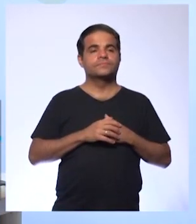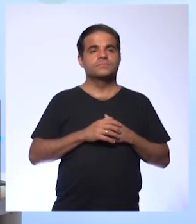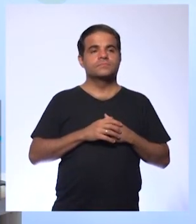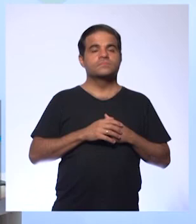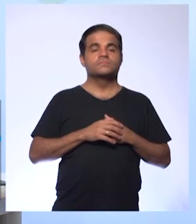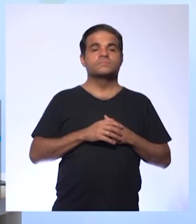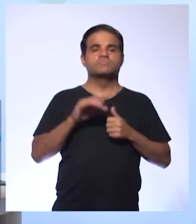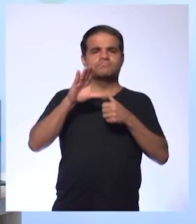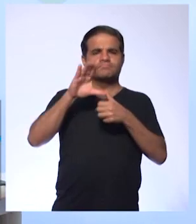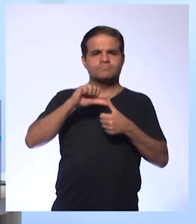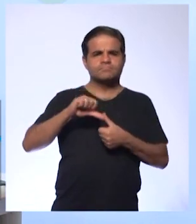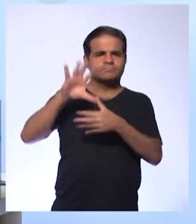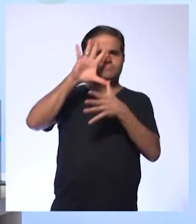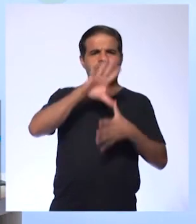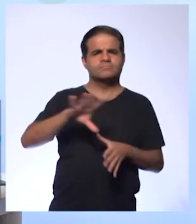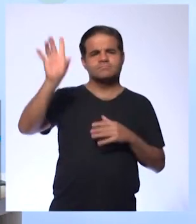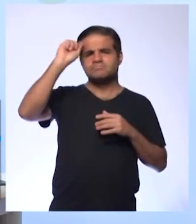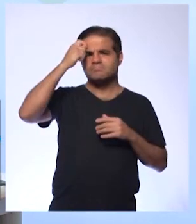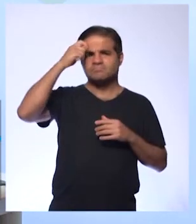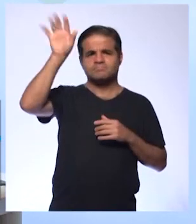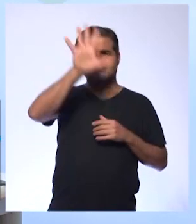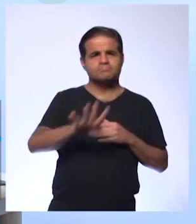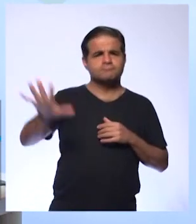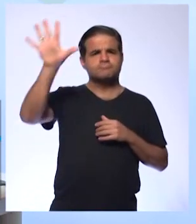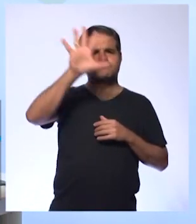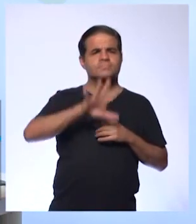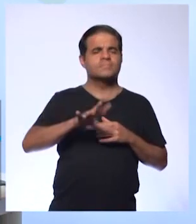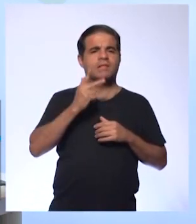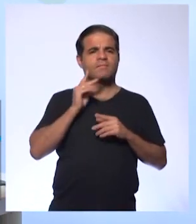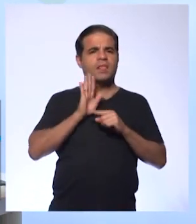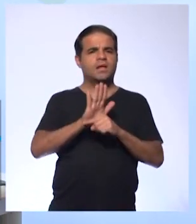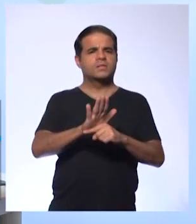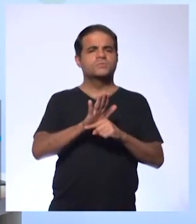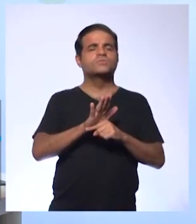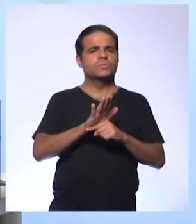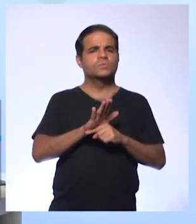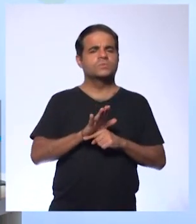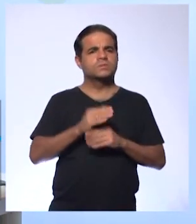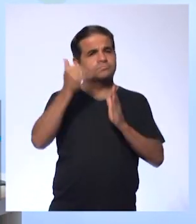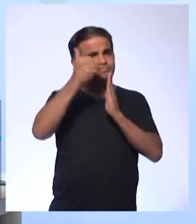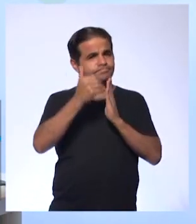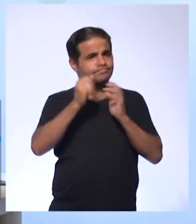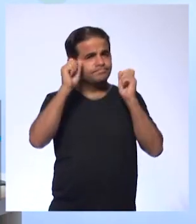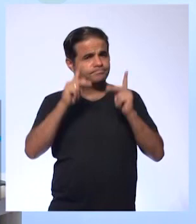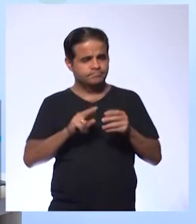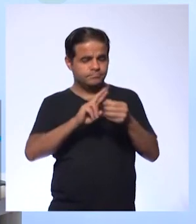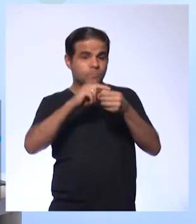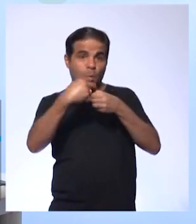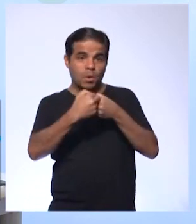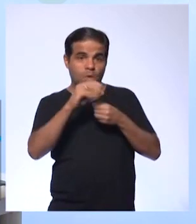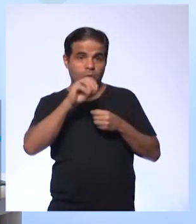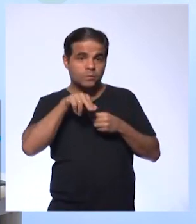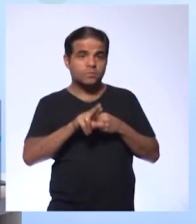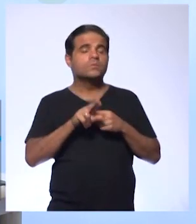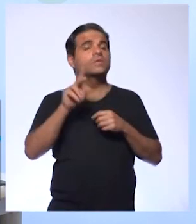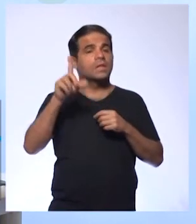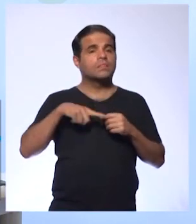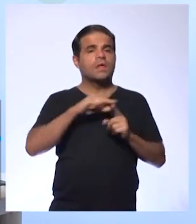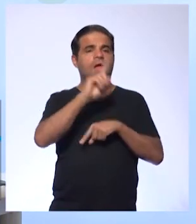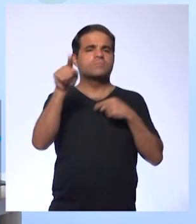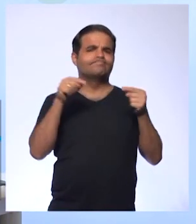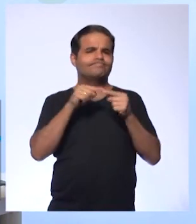do continente africano, né? Então, que fala também sobre a ajuda do Programa das Nações Unidas, que também tem